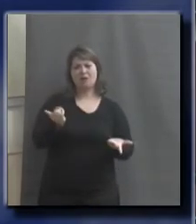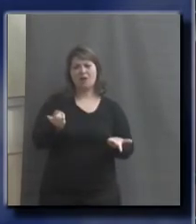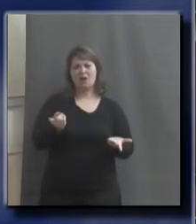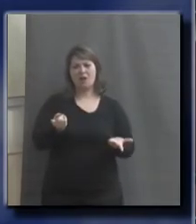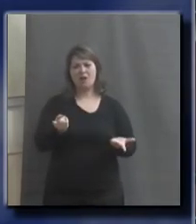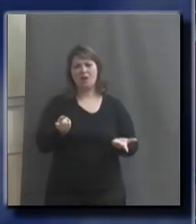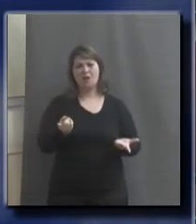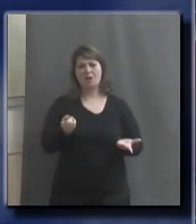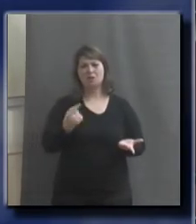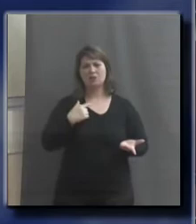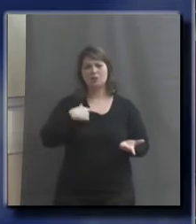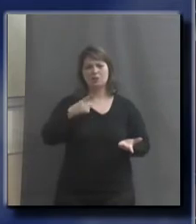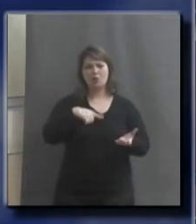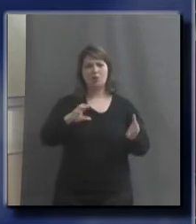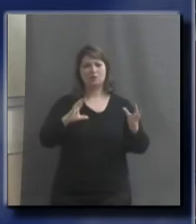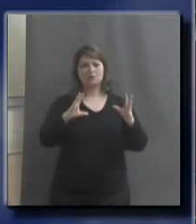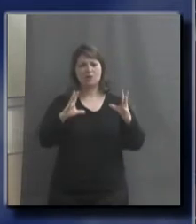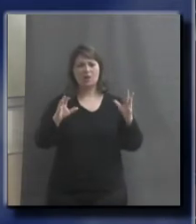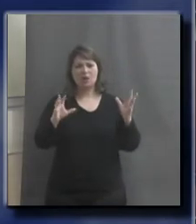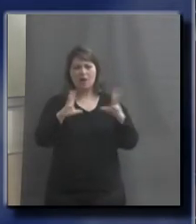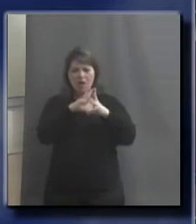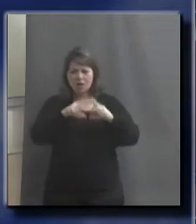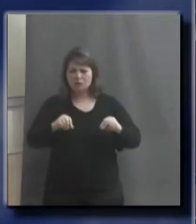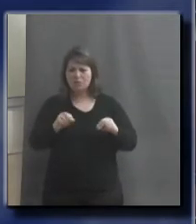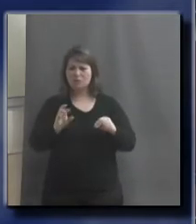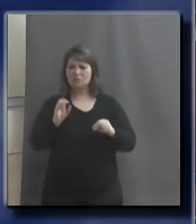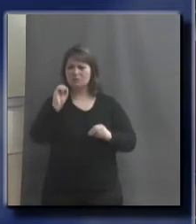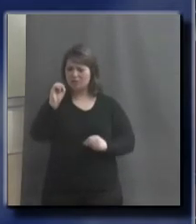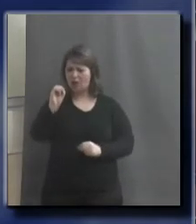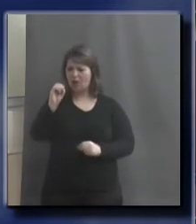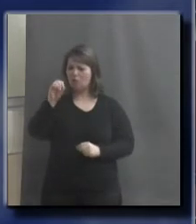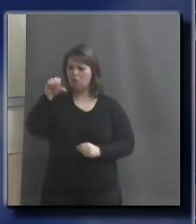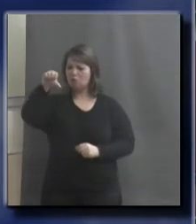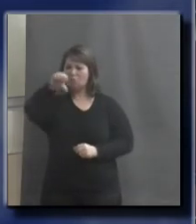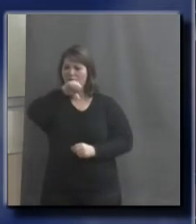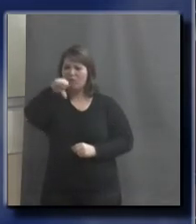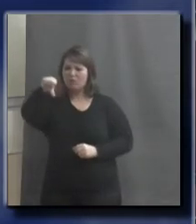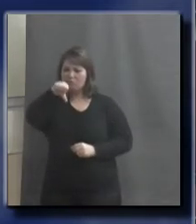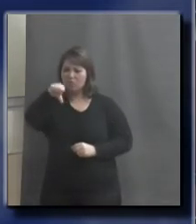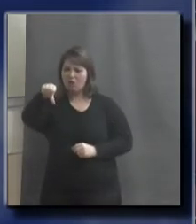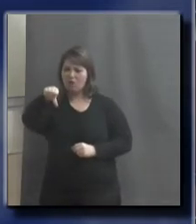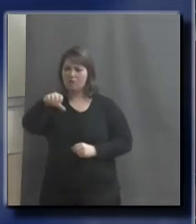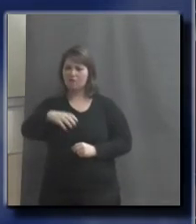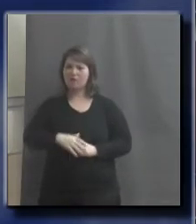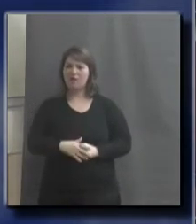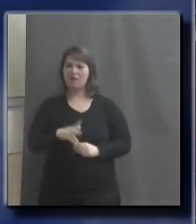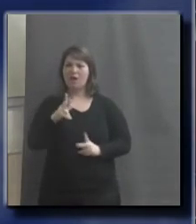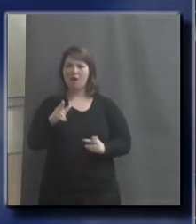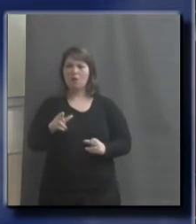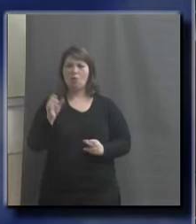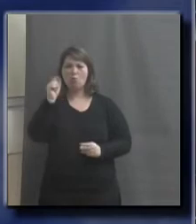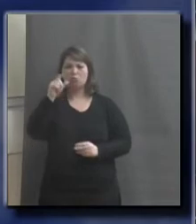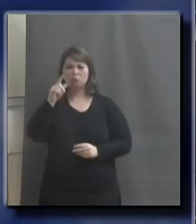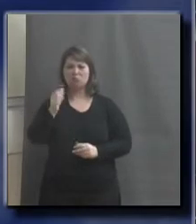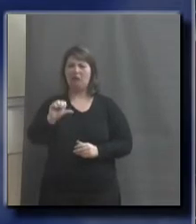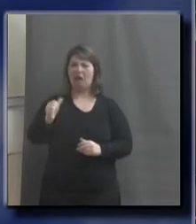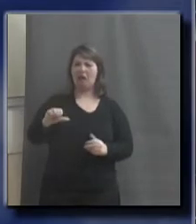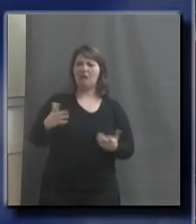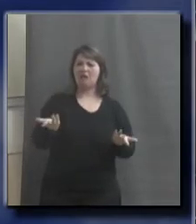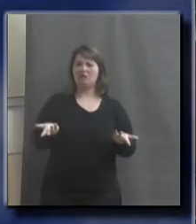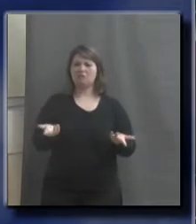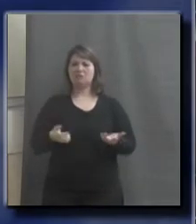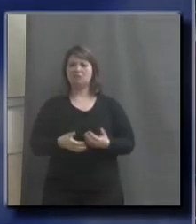da nossa resolução 0199, a famosa da cura gay, lembra tudo isso, né?